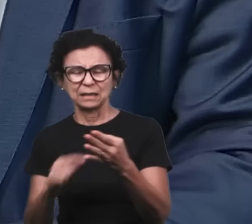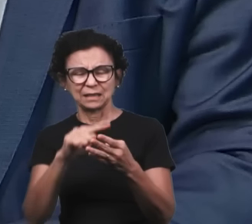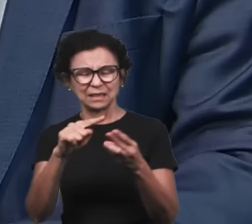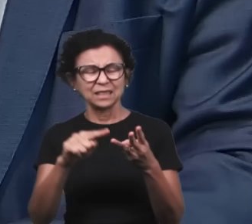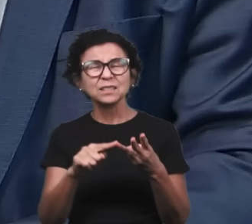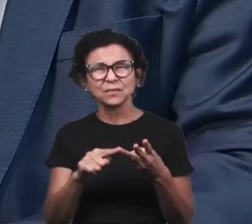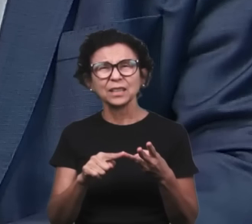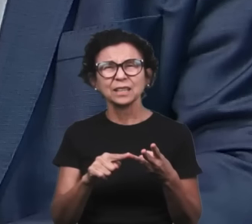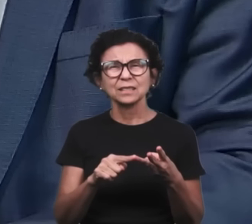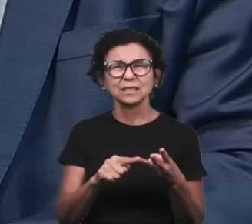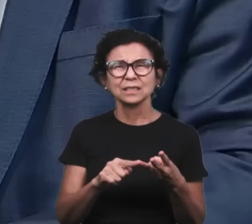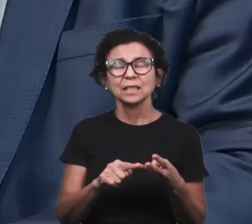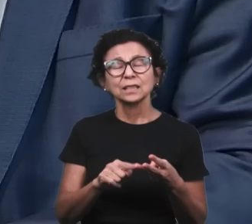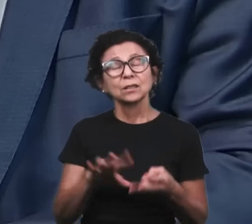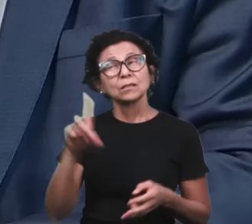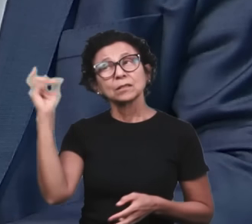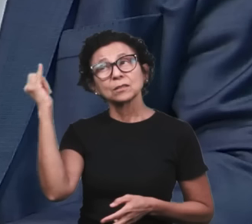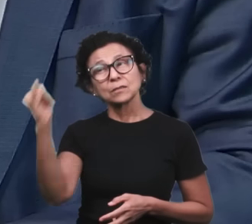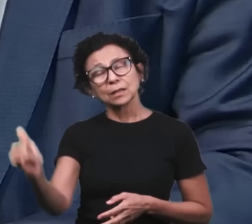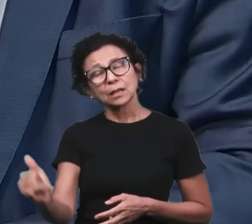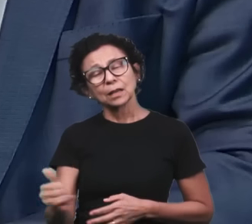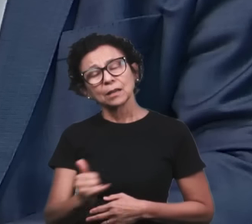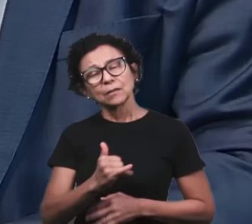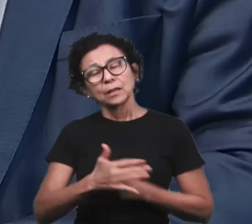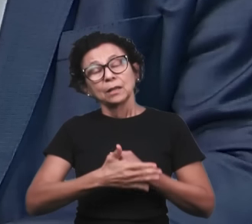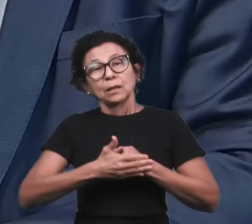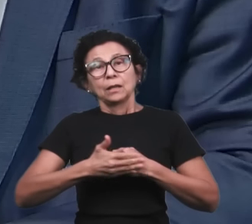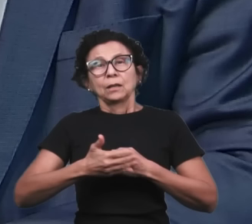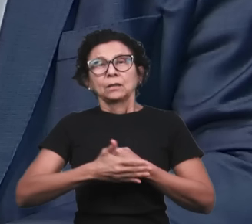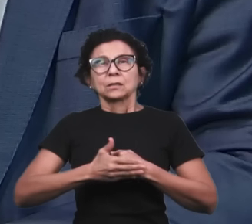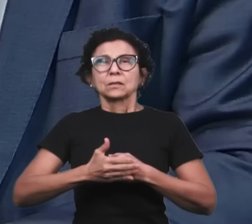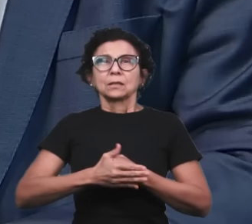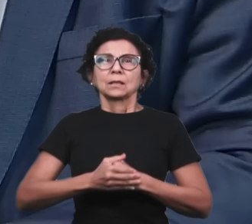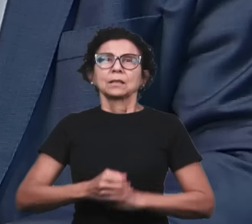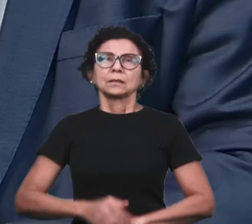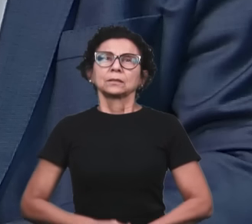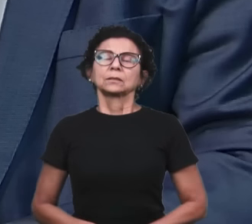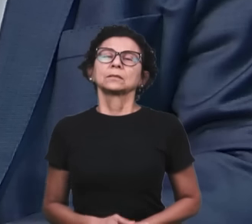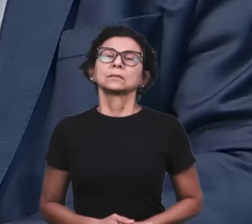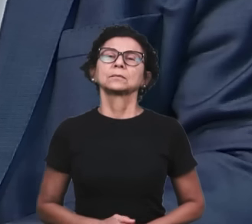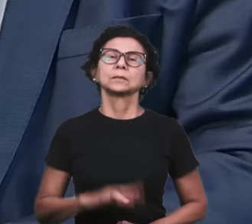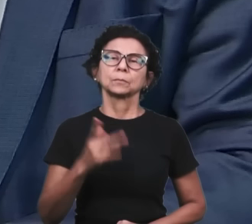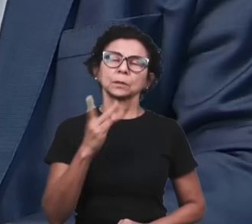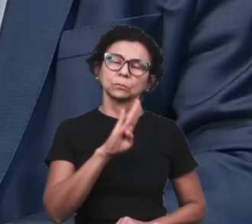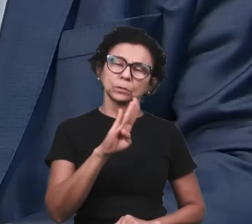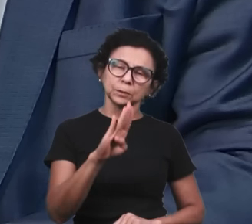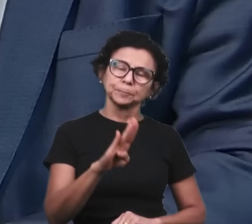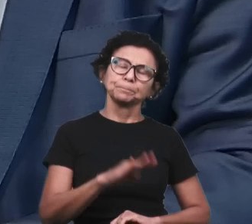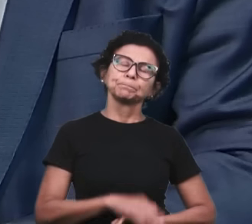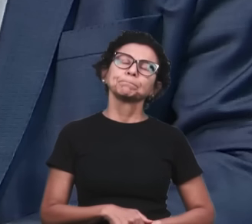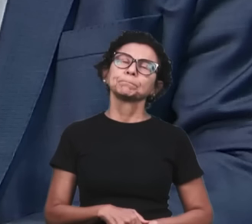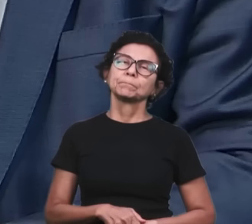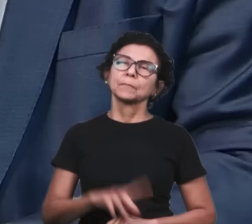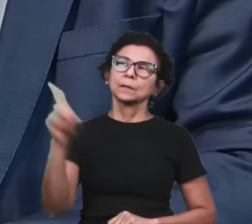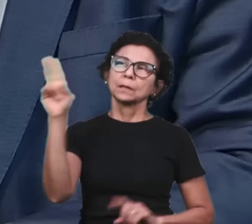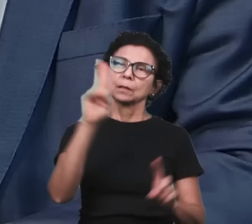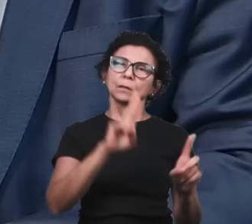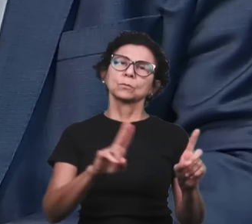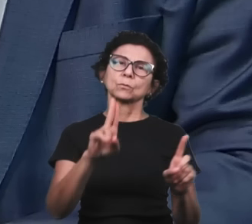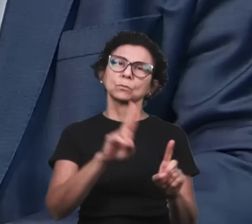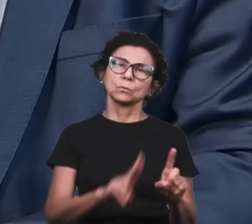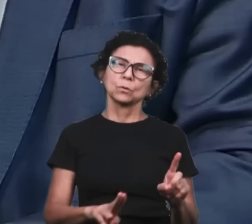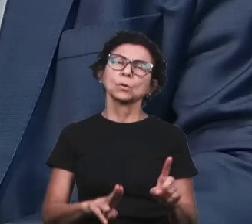não fosse com a voz de Deus. Amém. E Abacuque se acalmou quando Deus falou e buscou